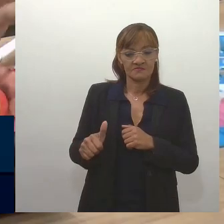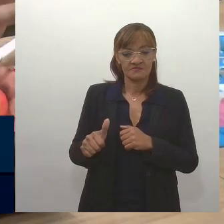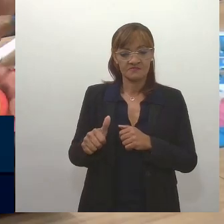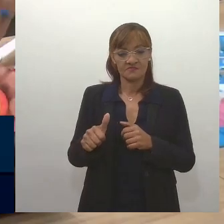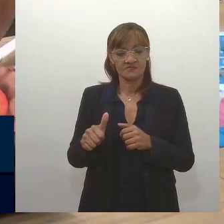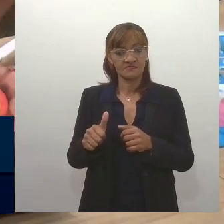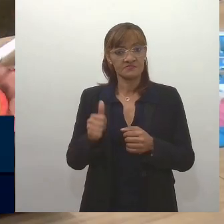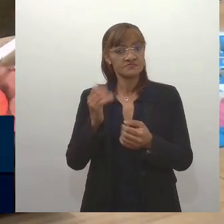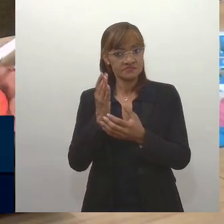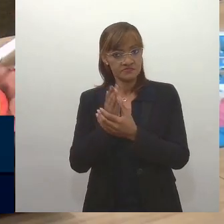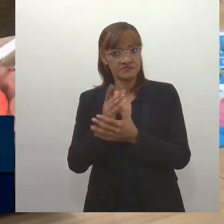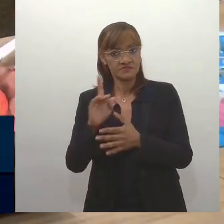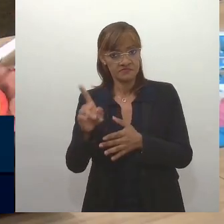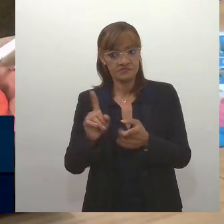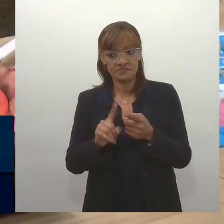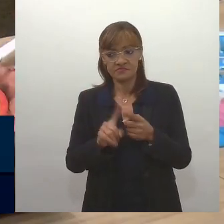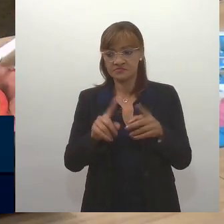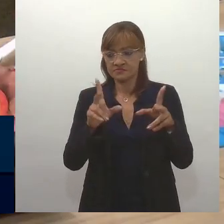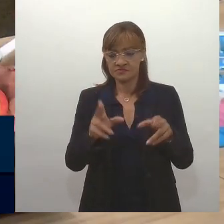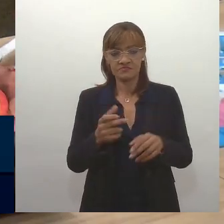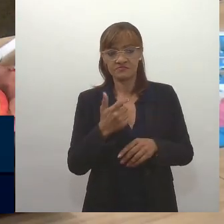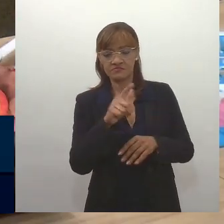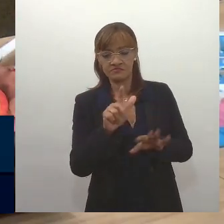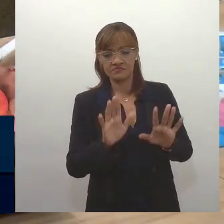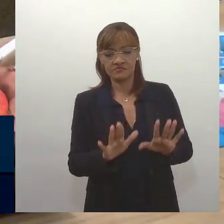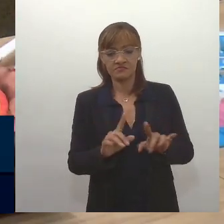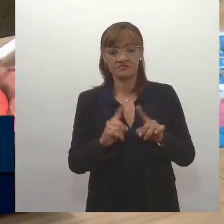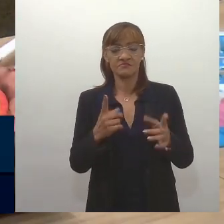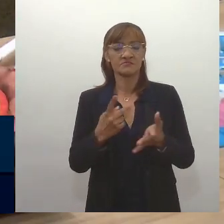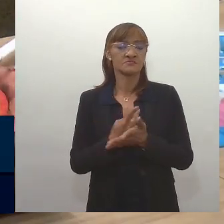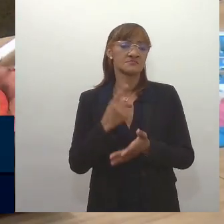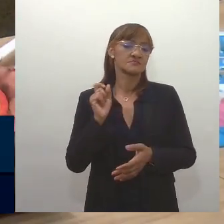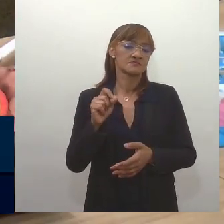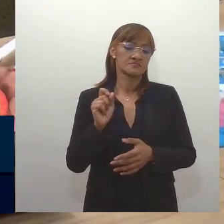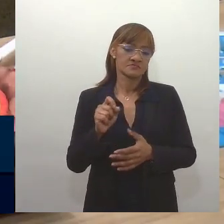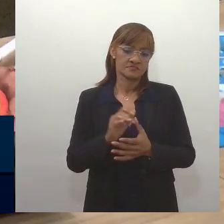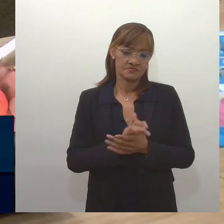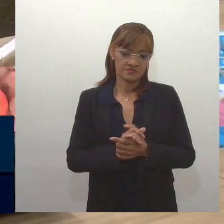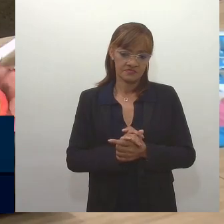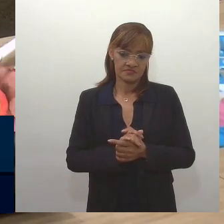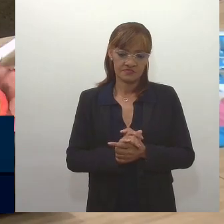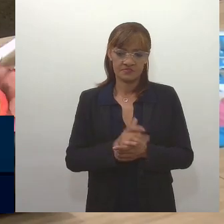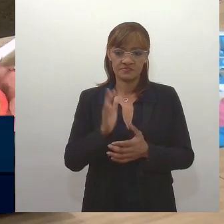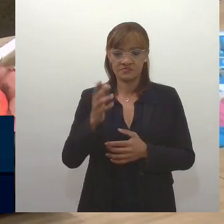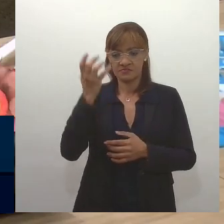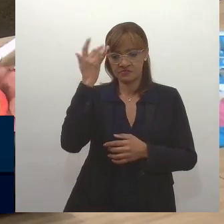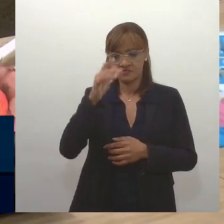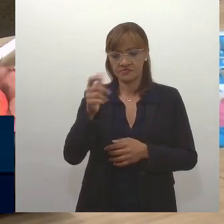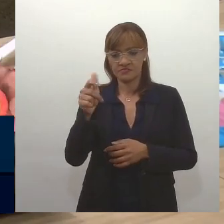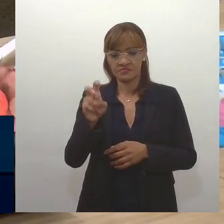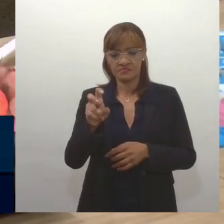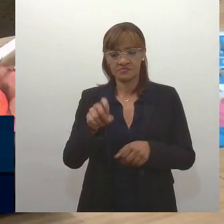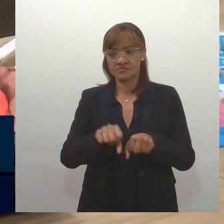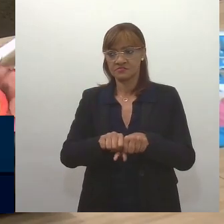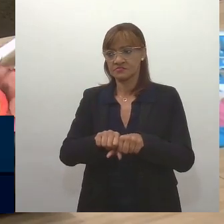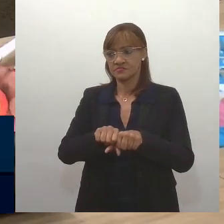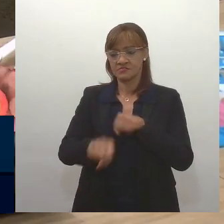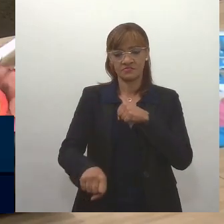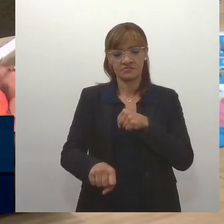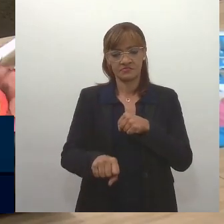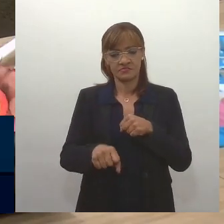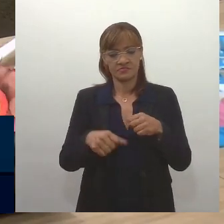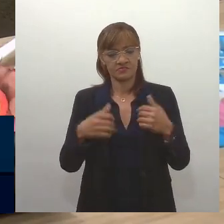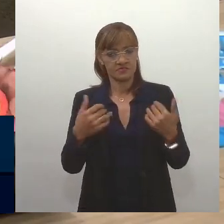que comete o crime foi que aconteceu em menos de 15 dias ela foi assassinada não sei se o senhor ficou sabendo o